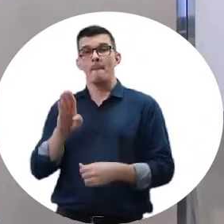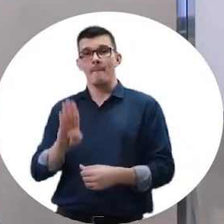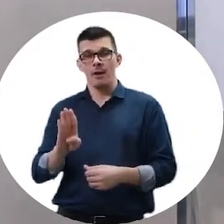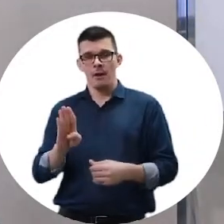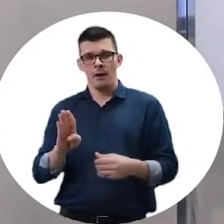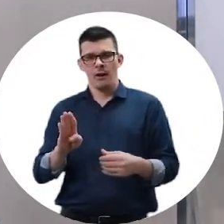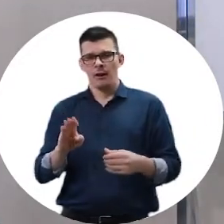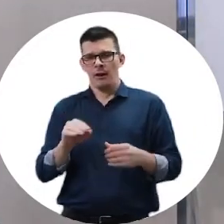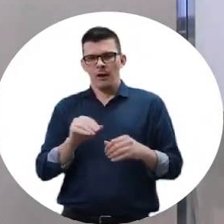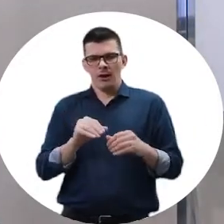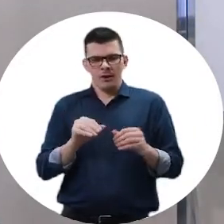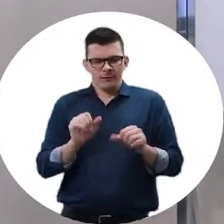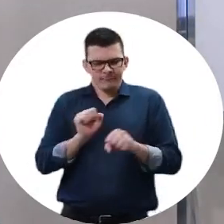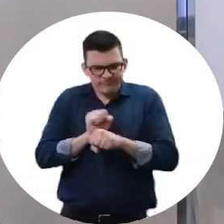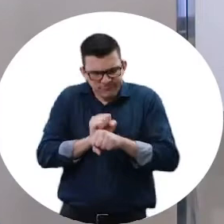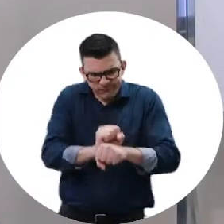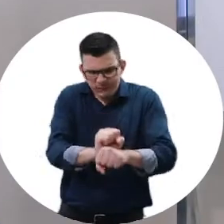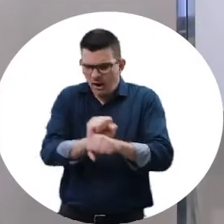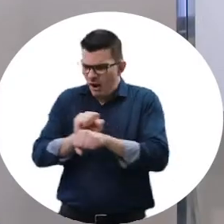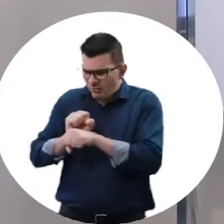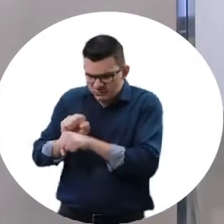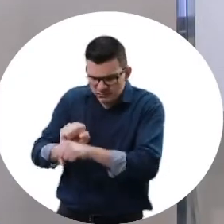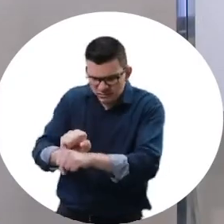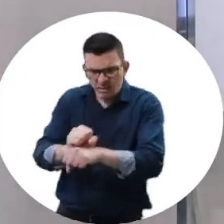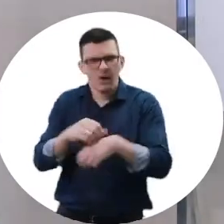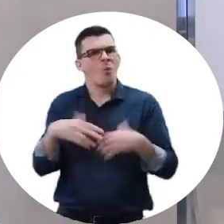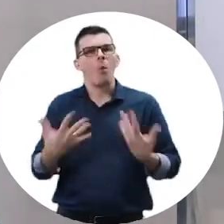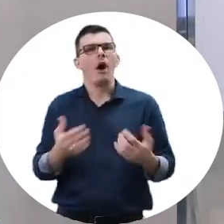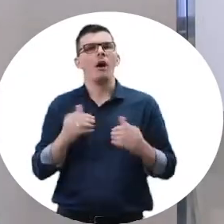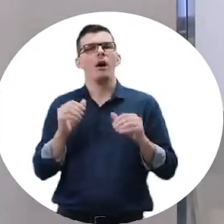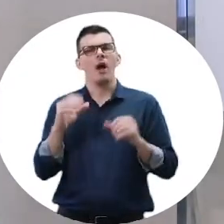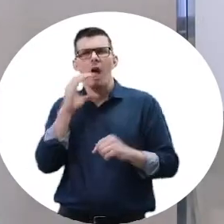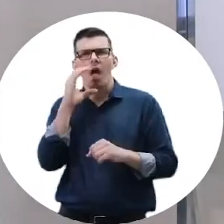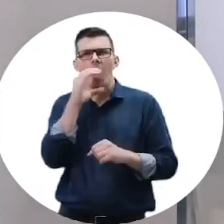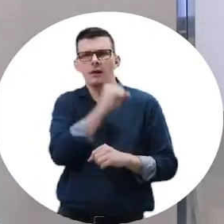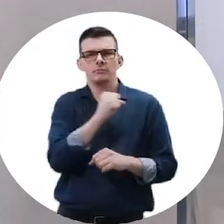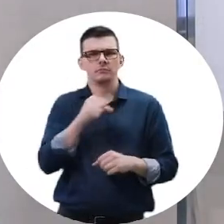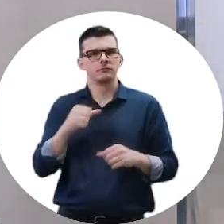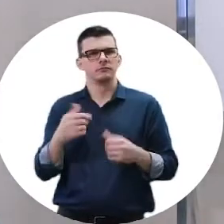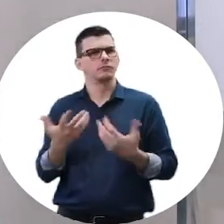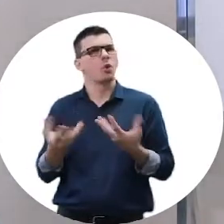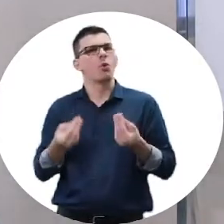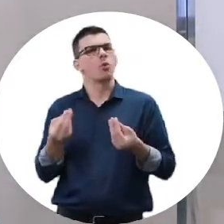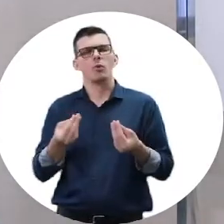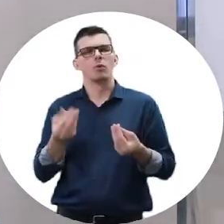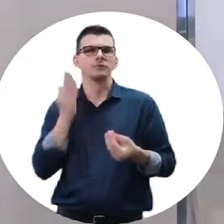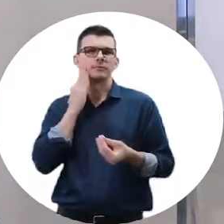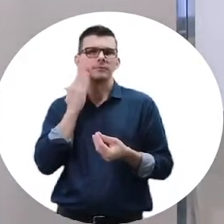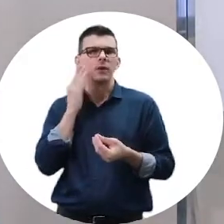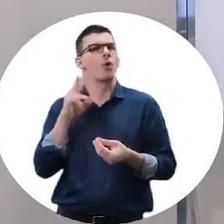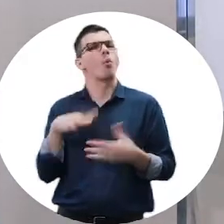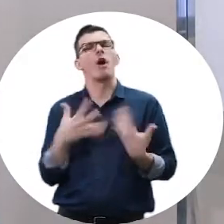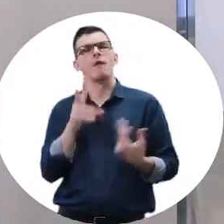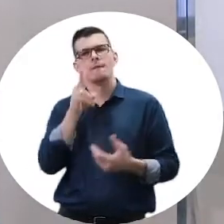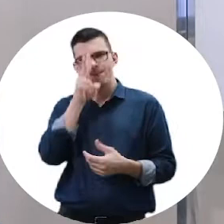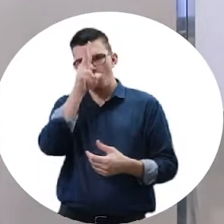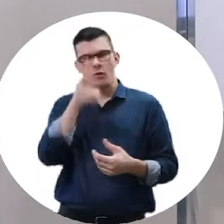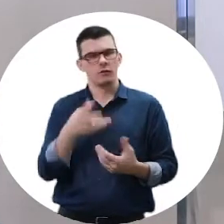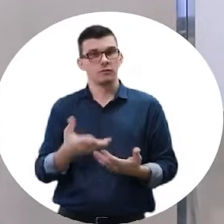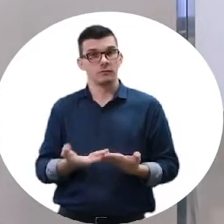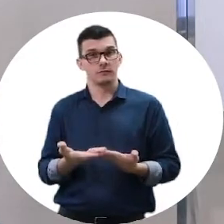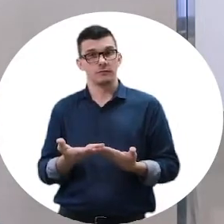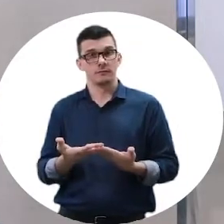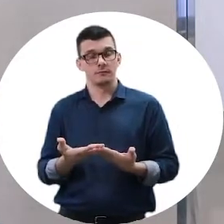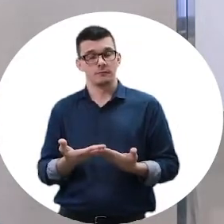Está empurrando os dois. O bloco A tem 1 kg, o bloco B tem 4. Qual a aceleração do sistema? Se não tem atrito, qual a aceleração do sistema? Qual a